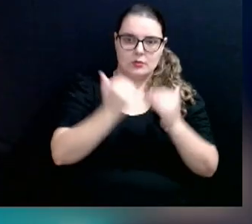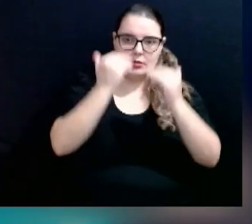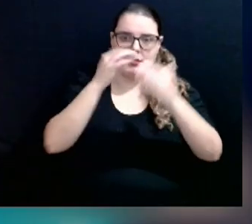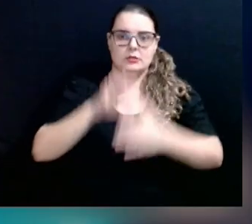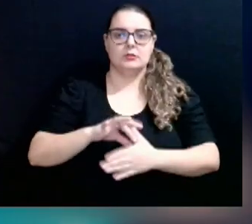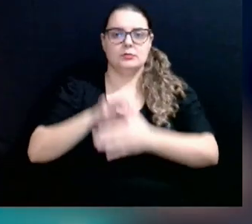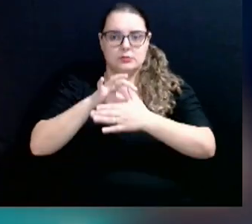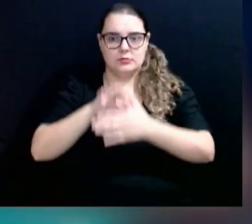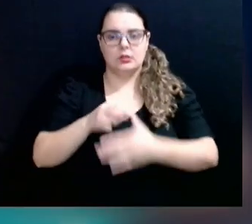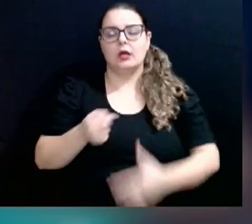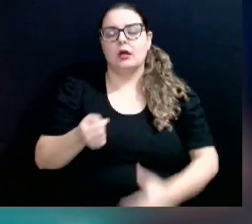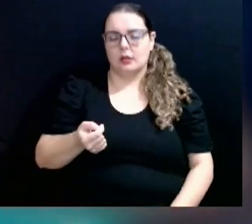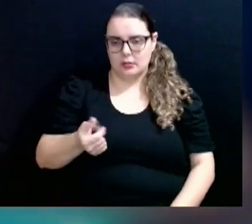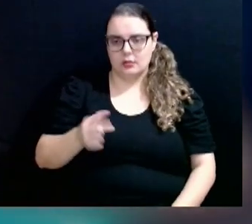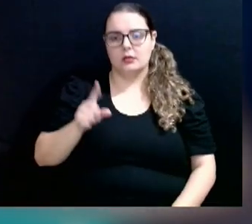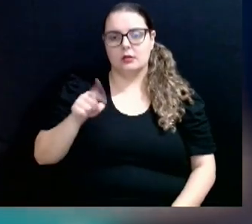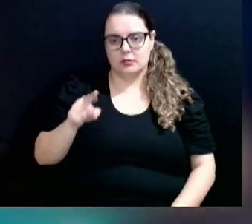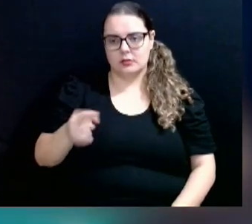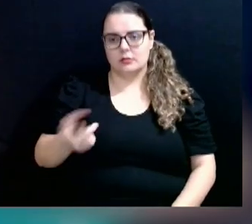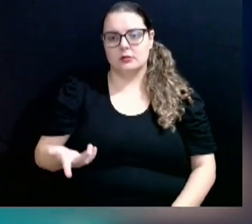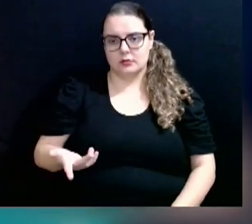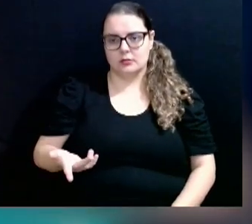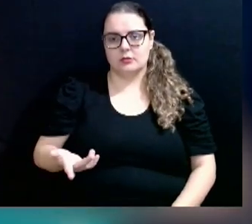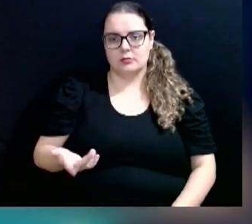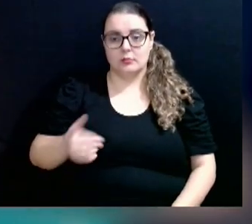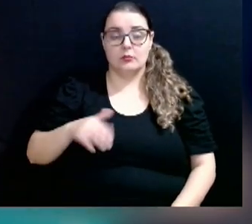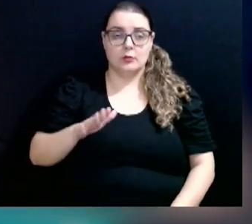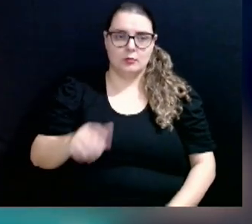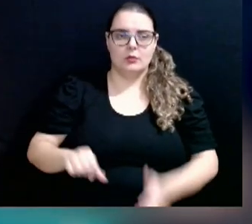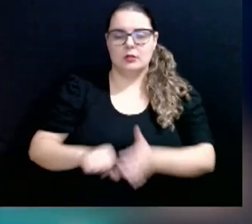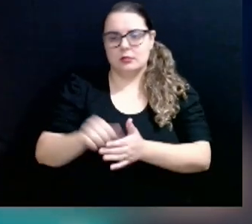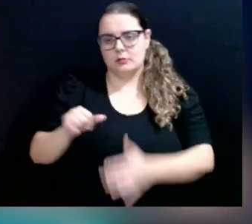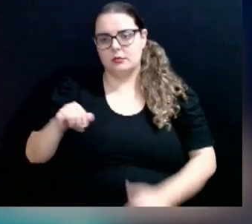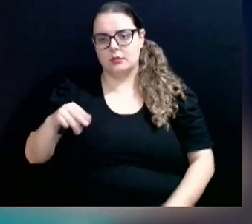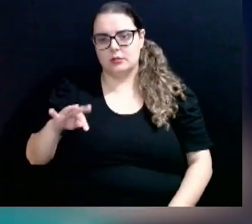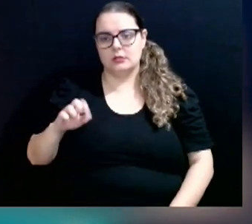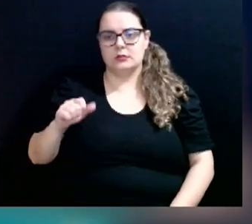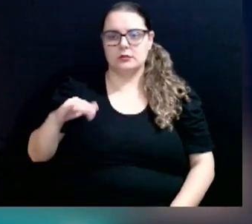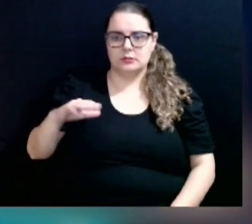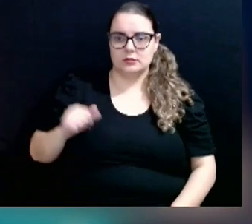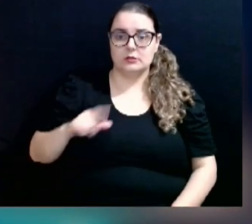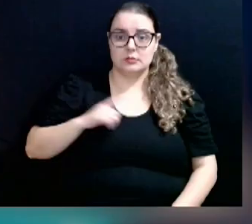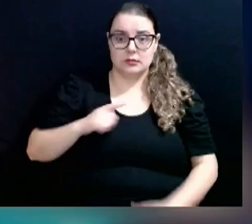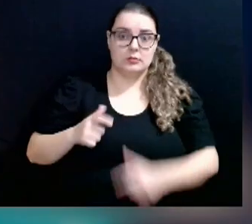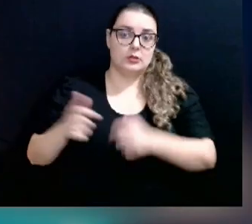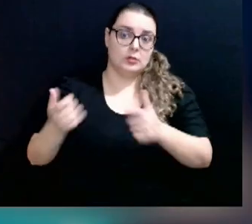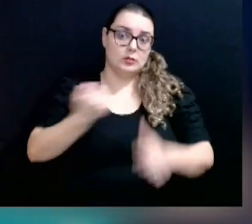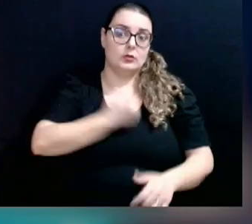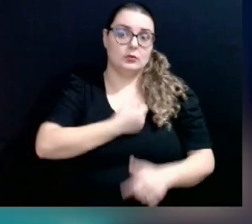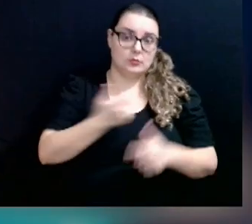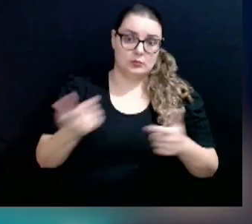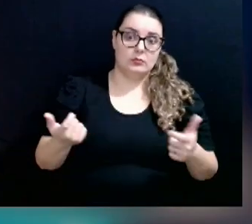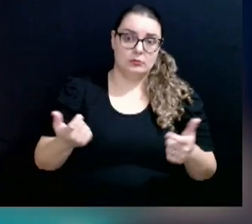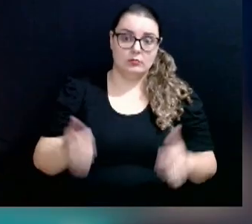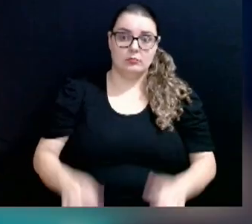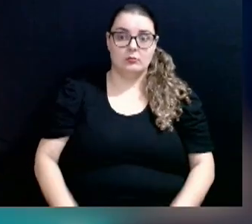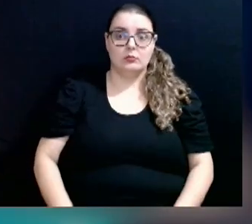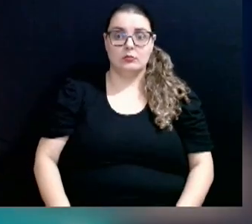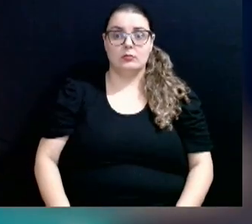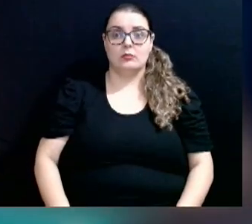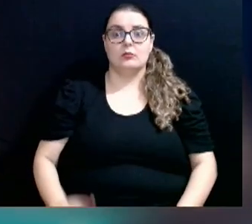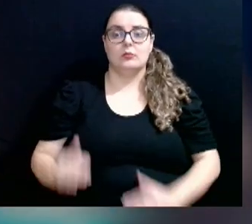né, por mais que na primeira instância tenha um número equitativo,